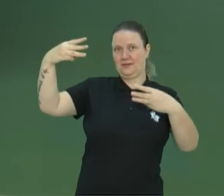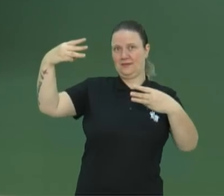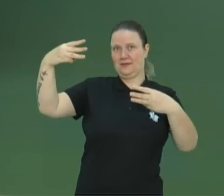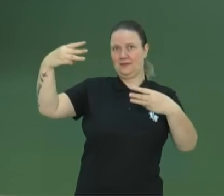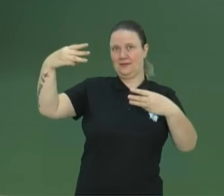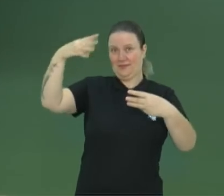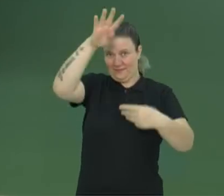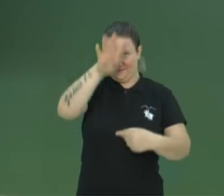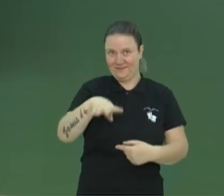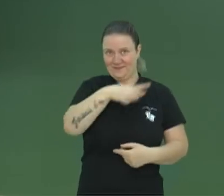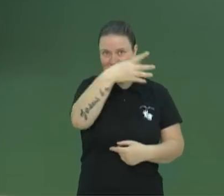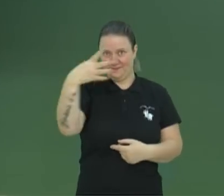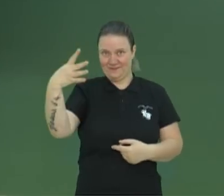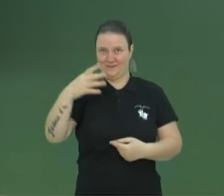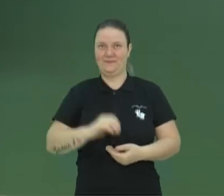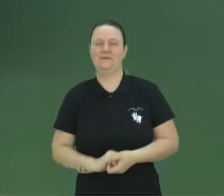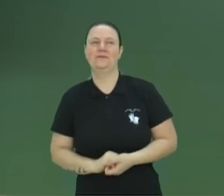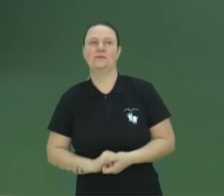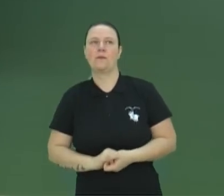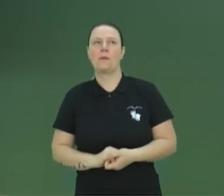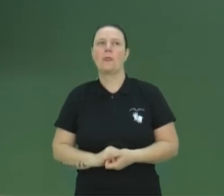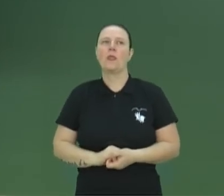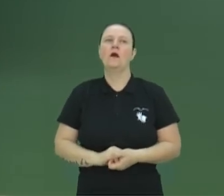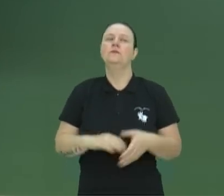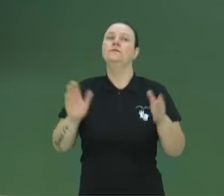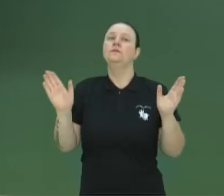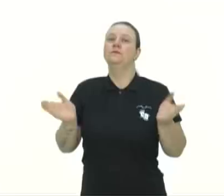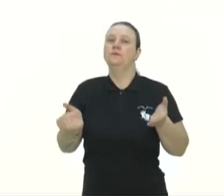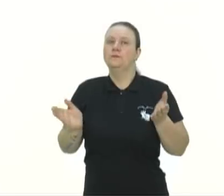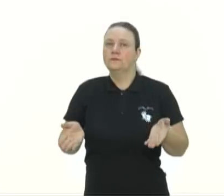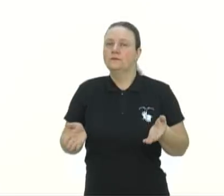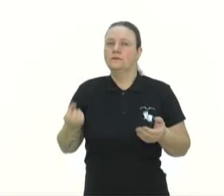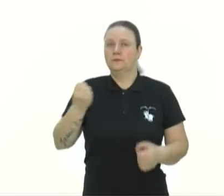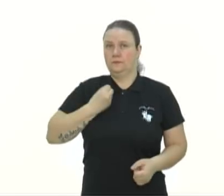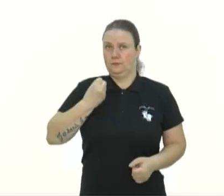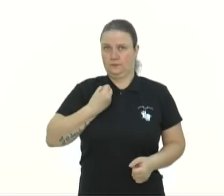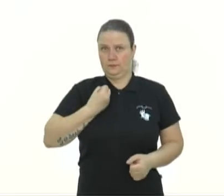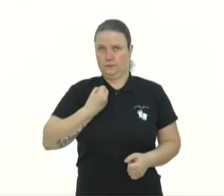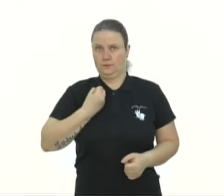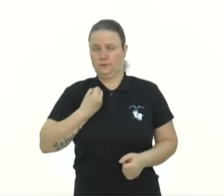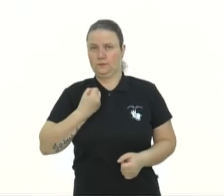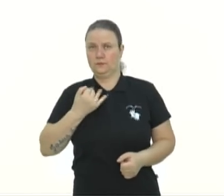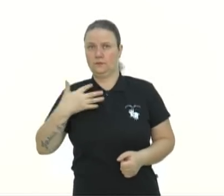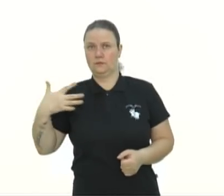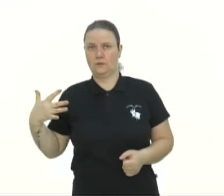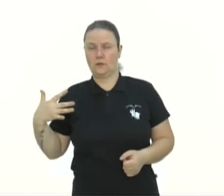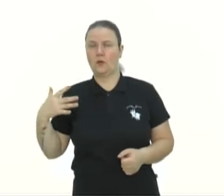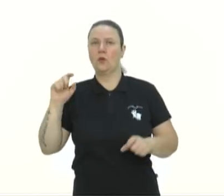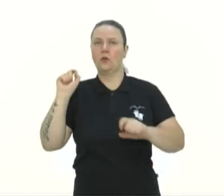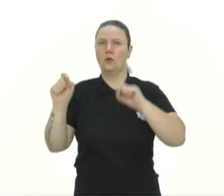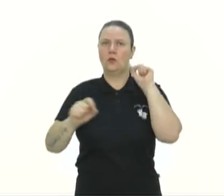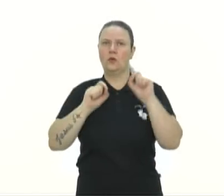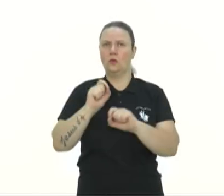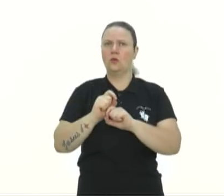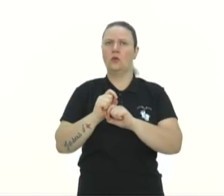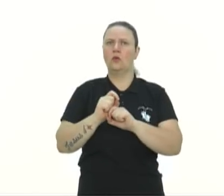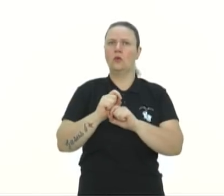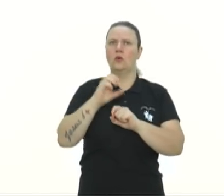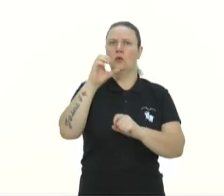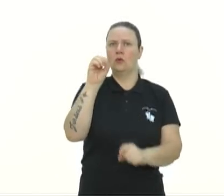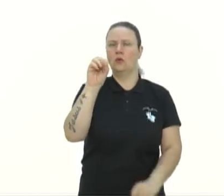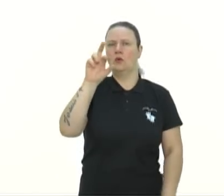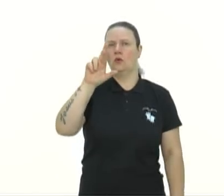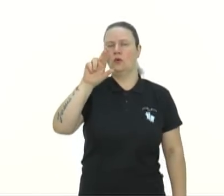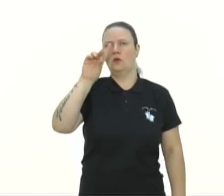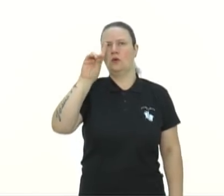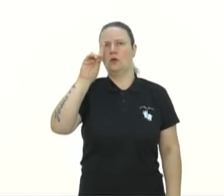de matriz quadrada. Agora aqui, ó, o número de linhas, né, de uma matriz quadrada é chamado de ordem da